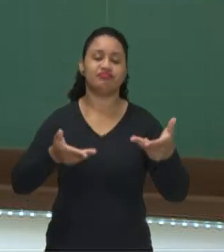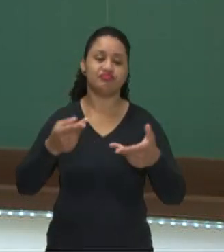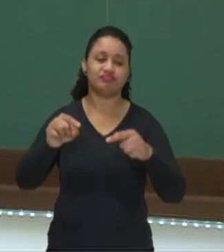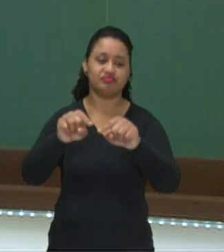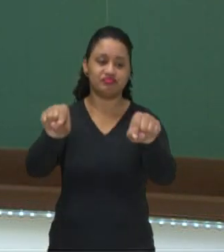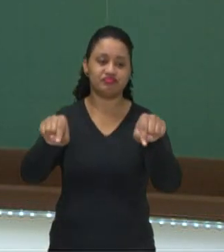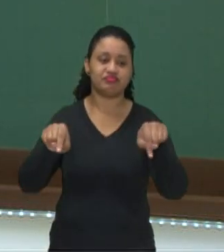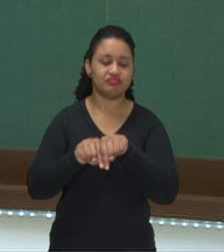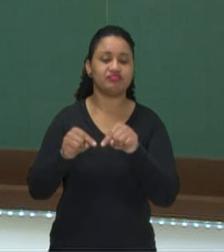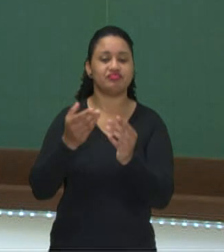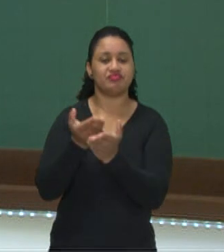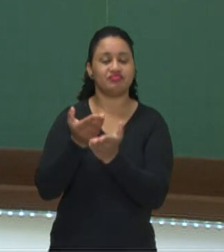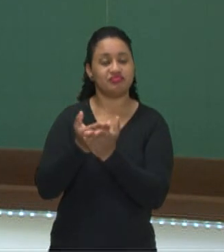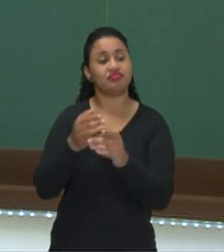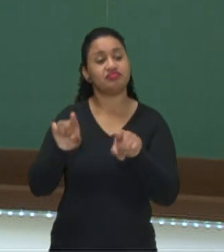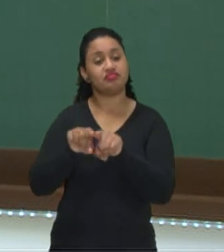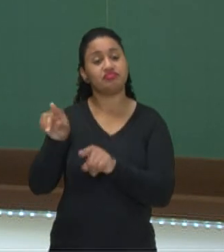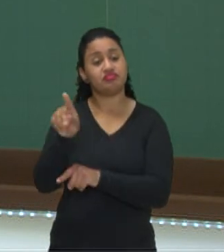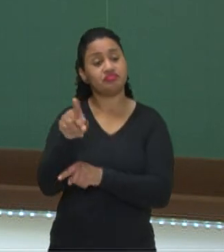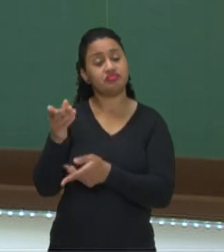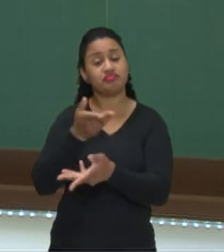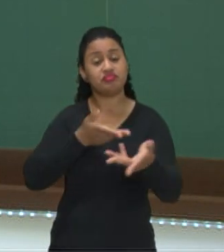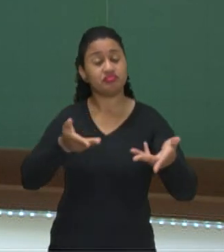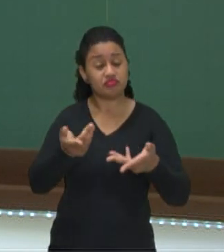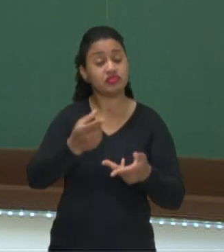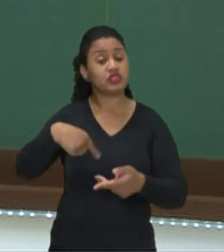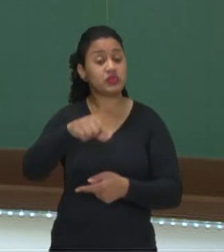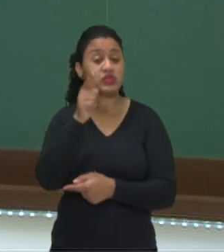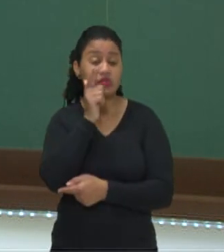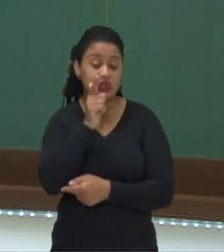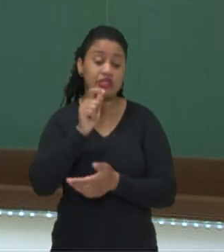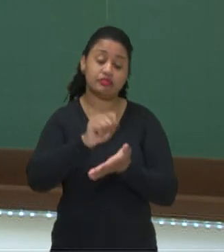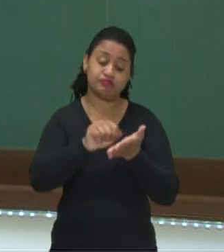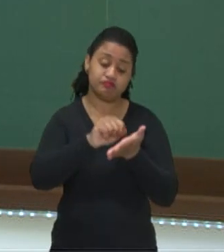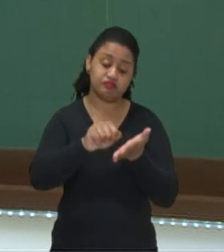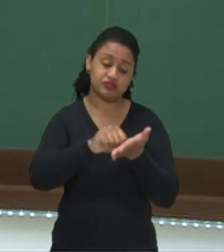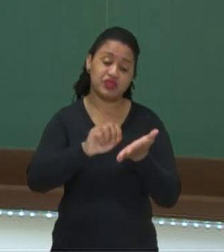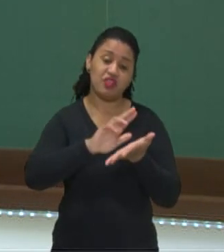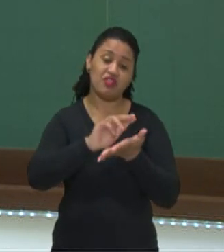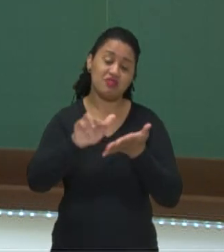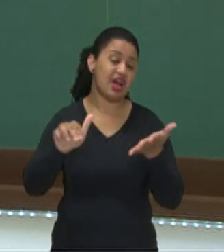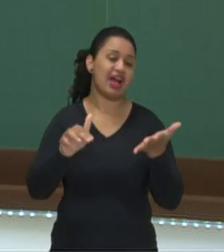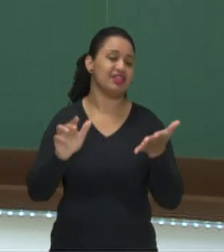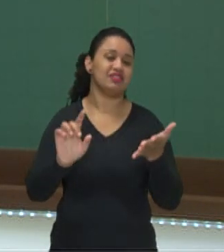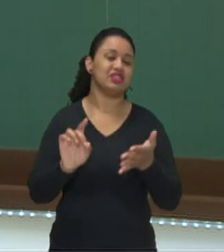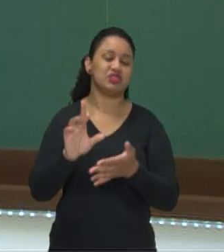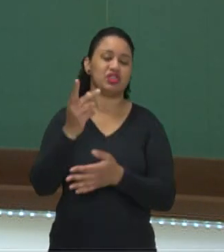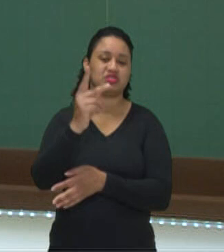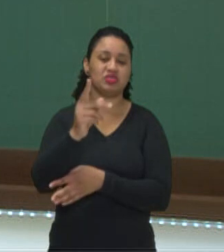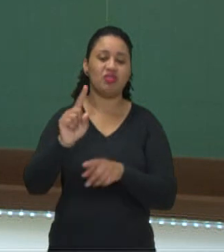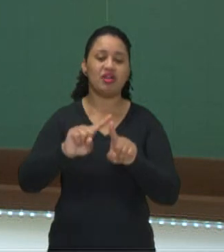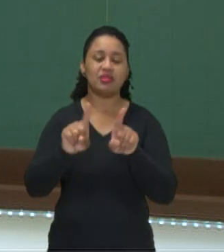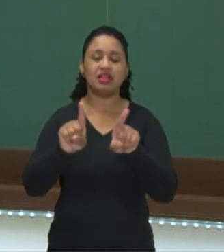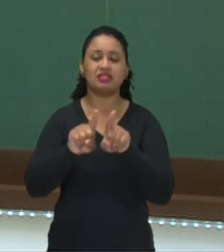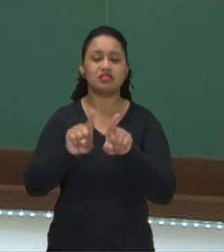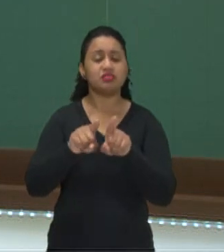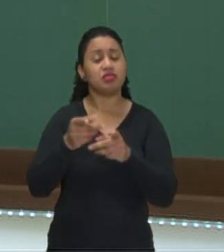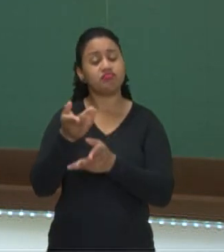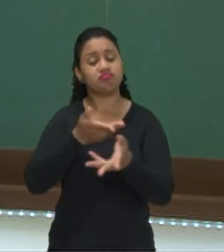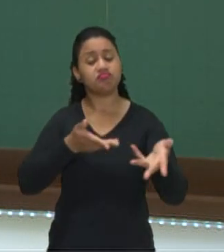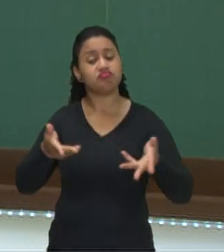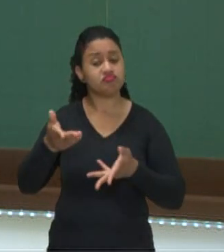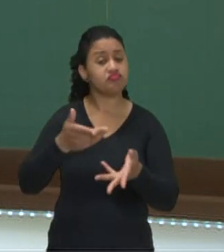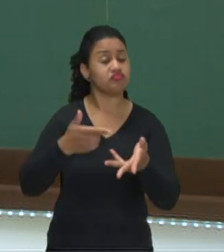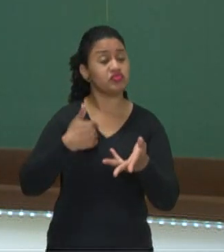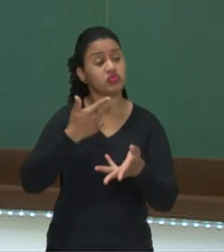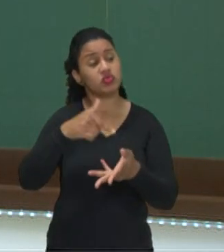com os colegas, com os professores, e nisso vocês conseguem anotar várias, não só as de vocês, mas quando vocês socializam